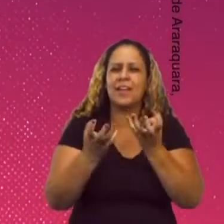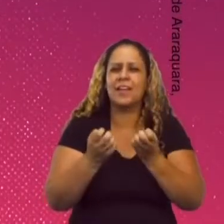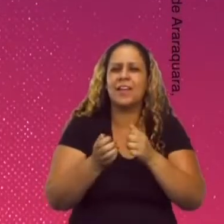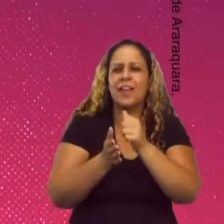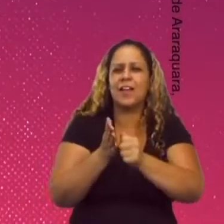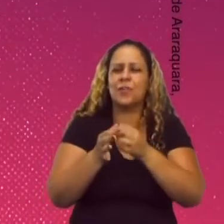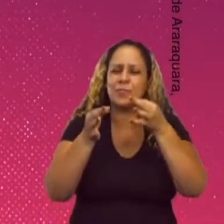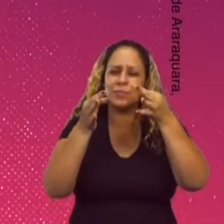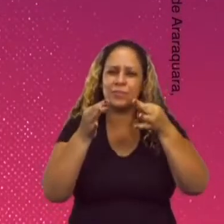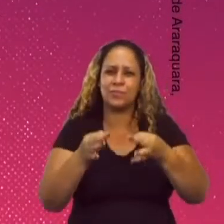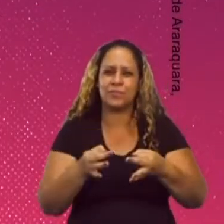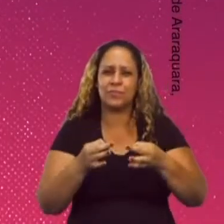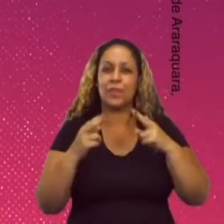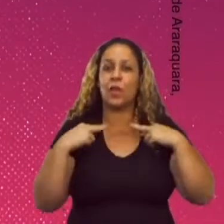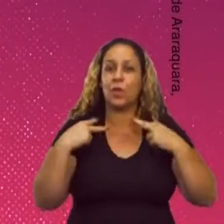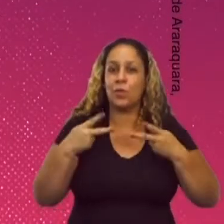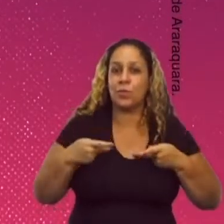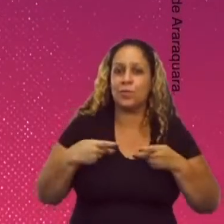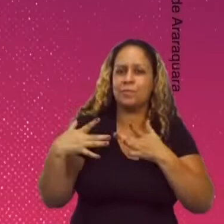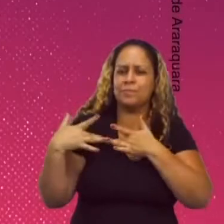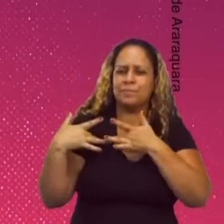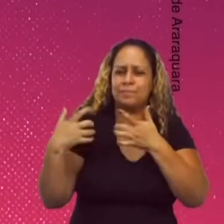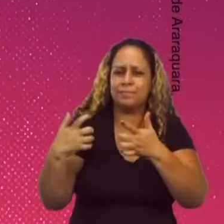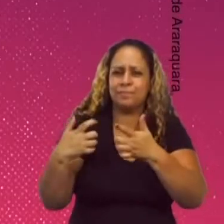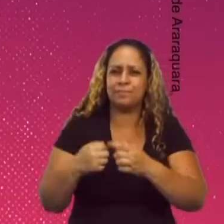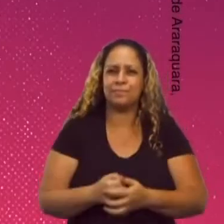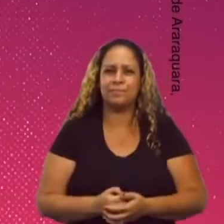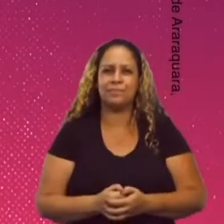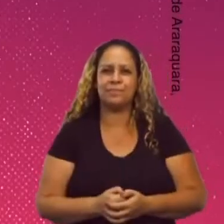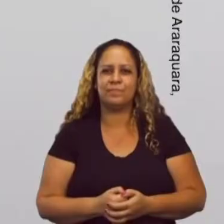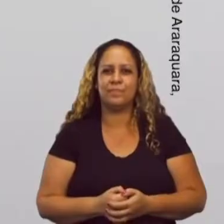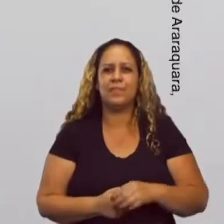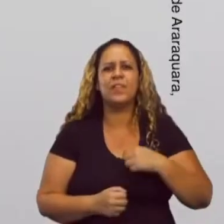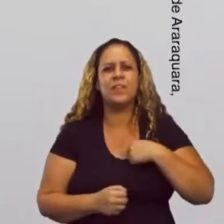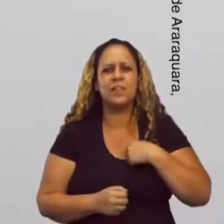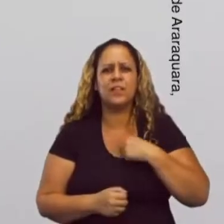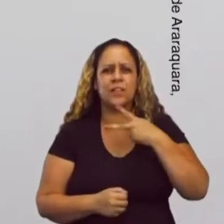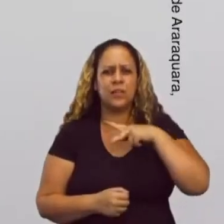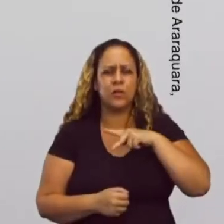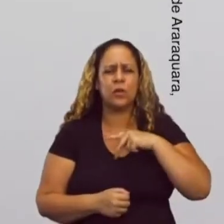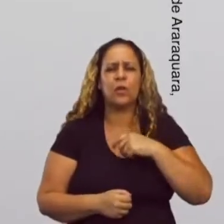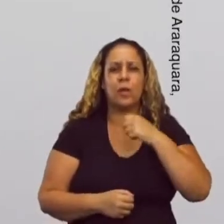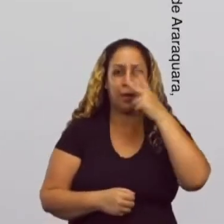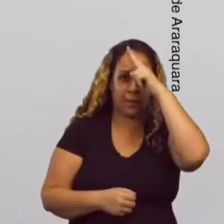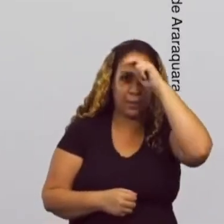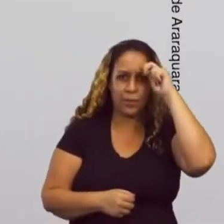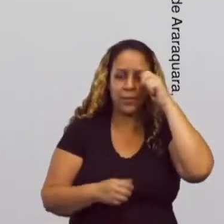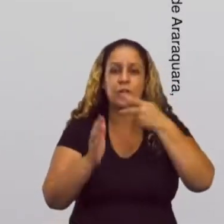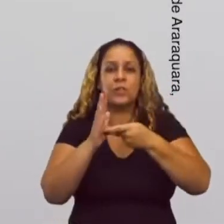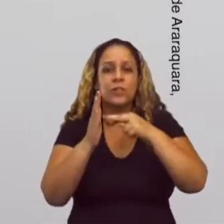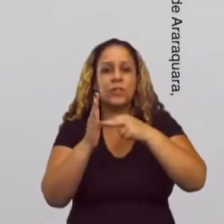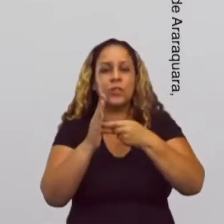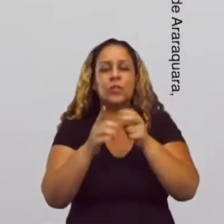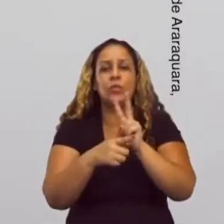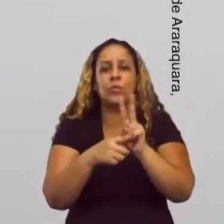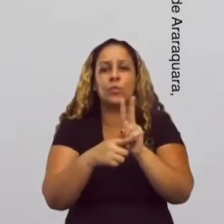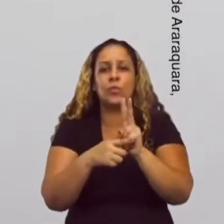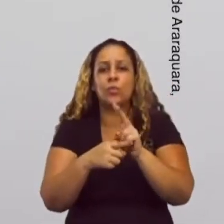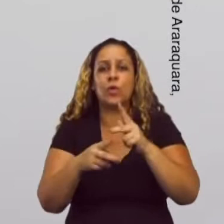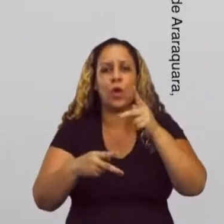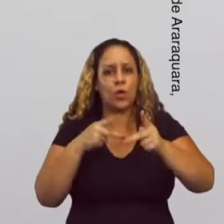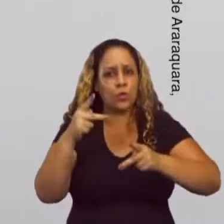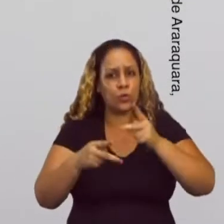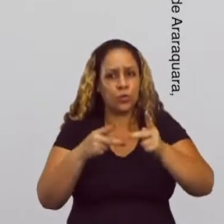uma Araraquara mais justa, mais humana, mais solidária. Ser prefeito para mim significa cuidar